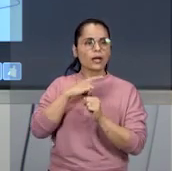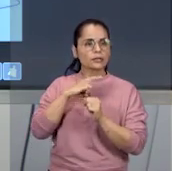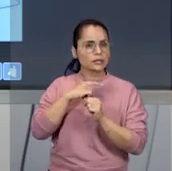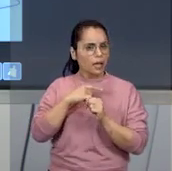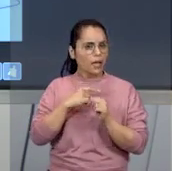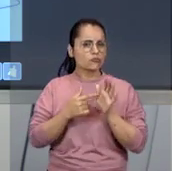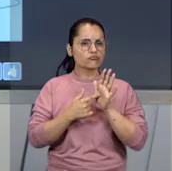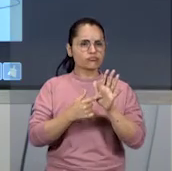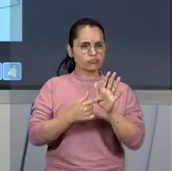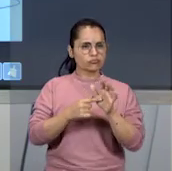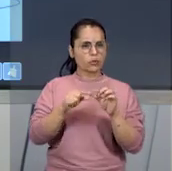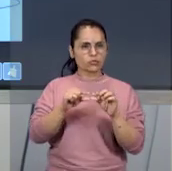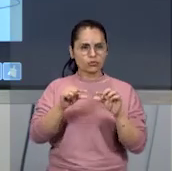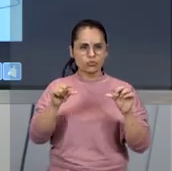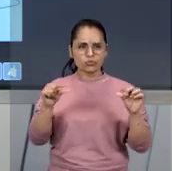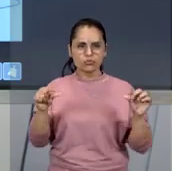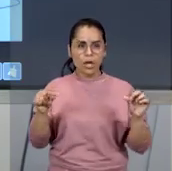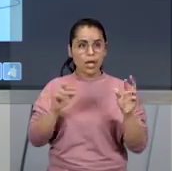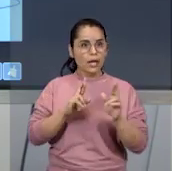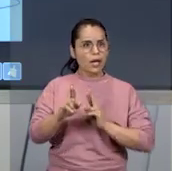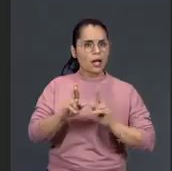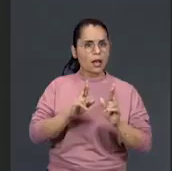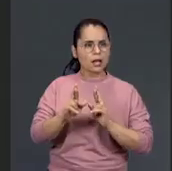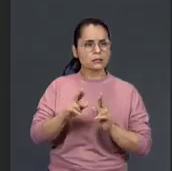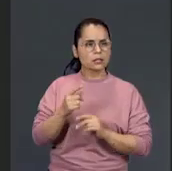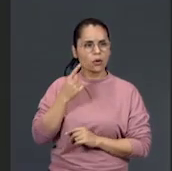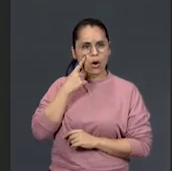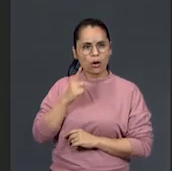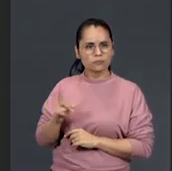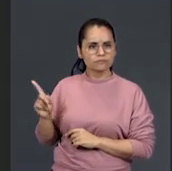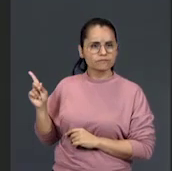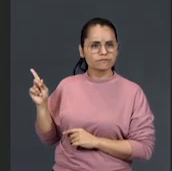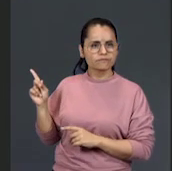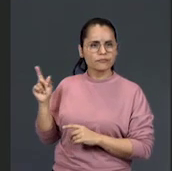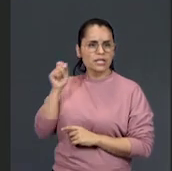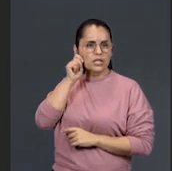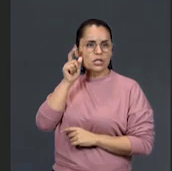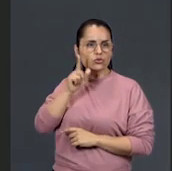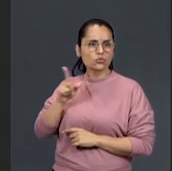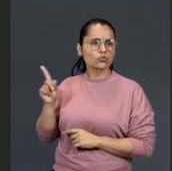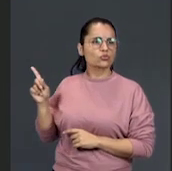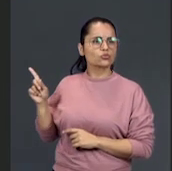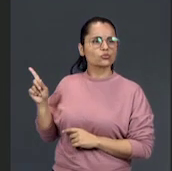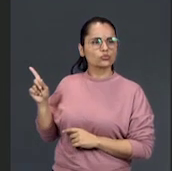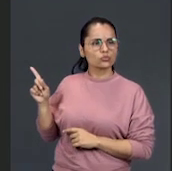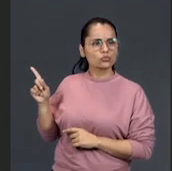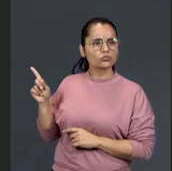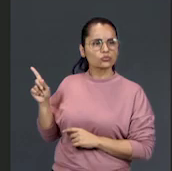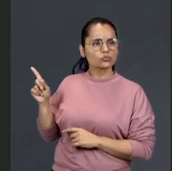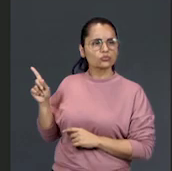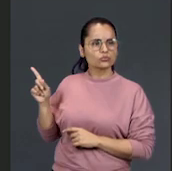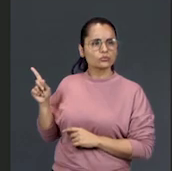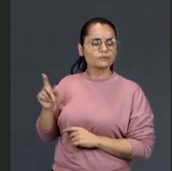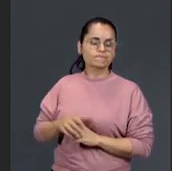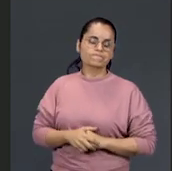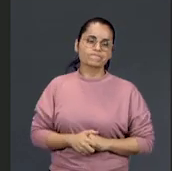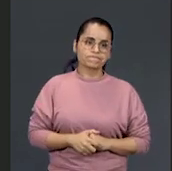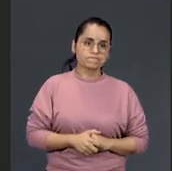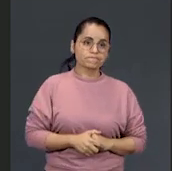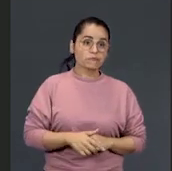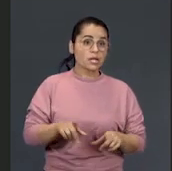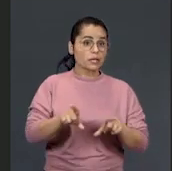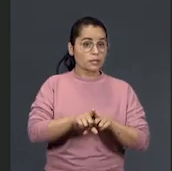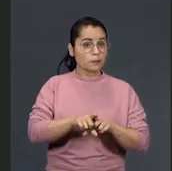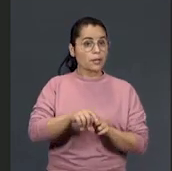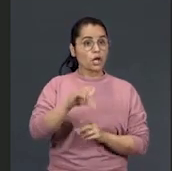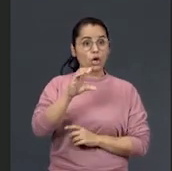disposto dorsalmente em relação à notocorda. Então está aqui o tubo nervoso dorsal, tá? Ou também chamado